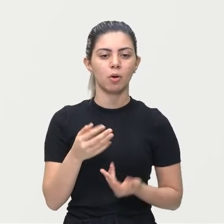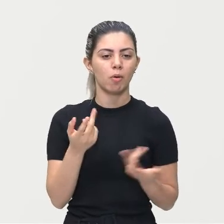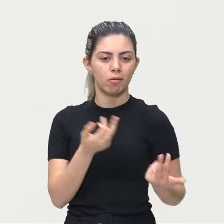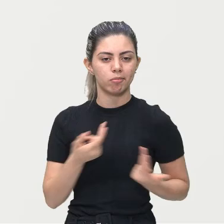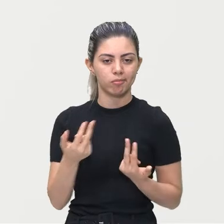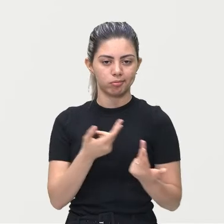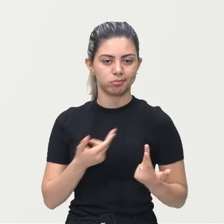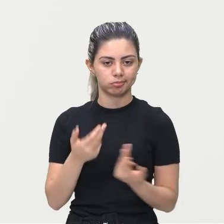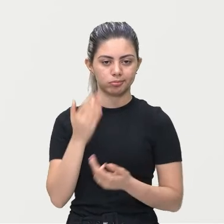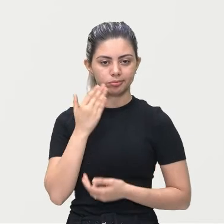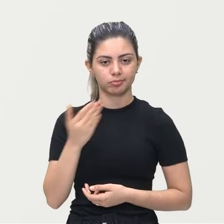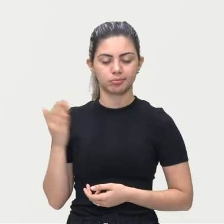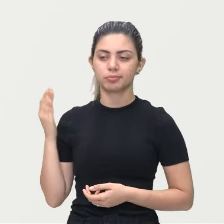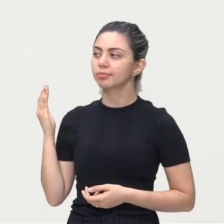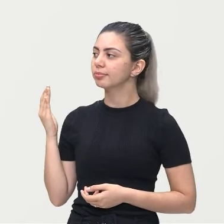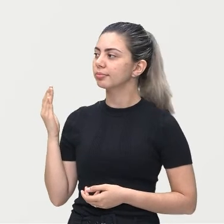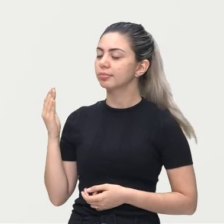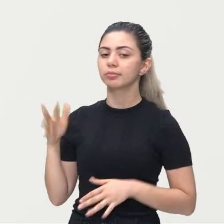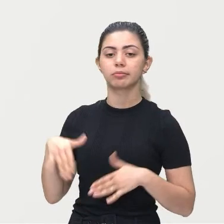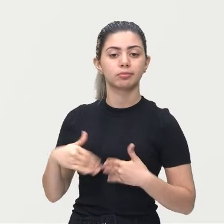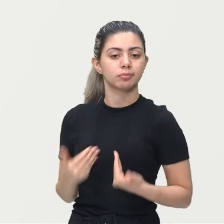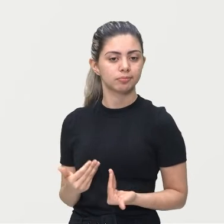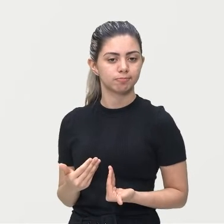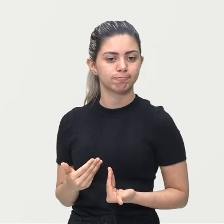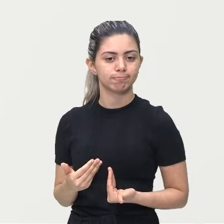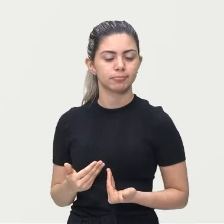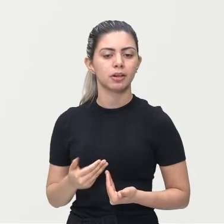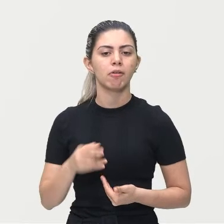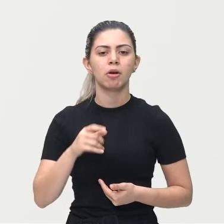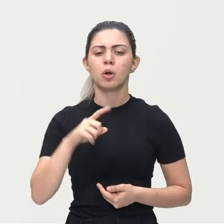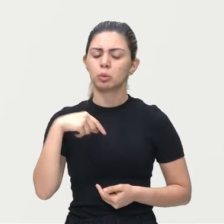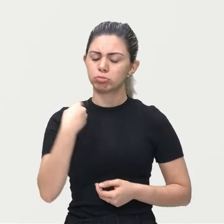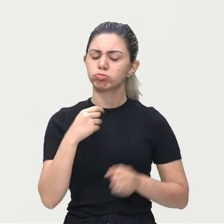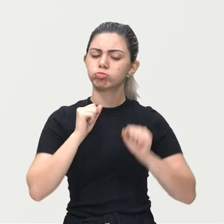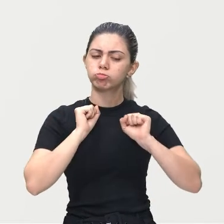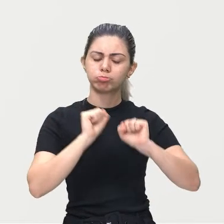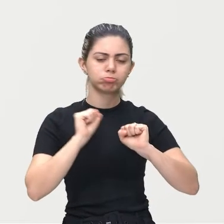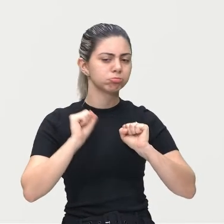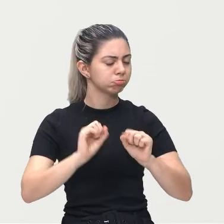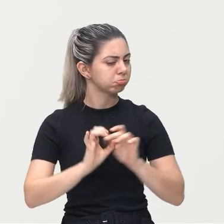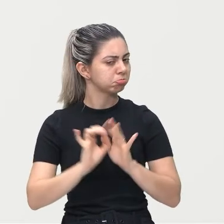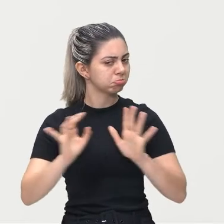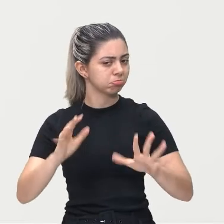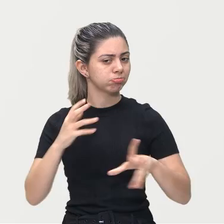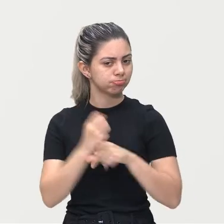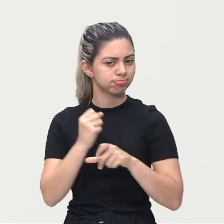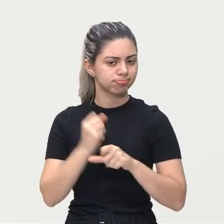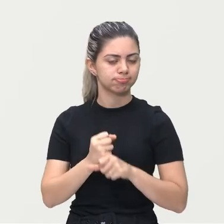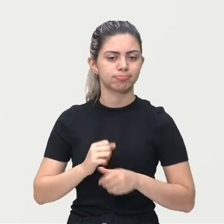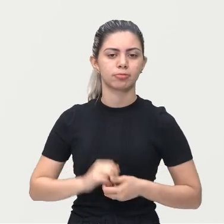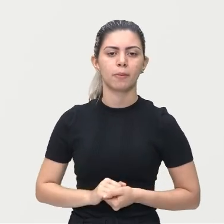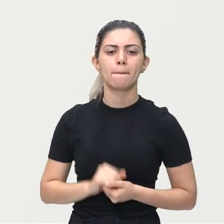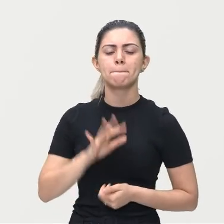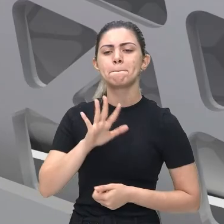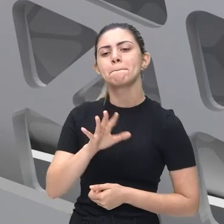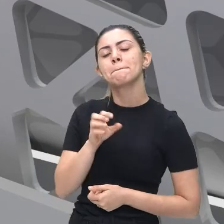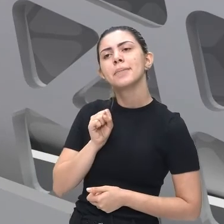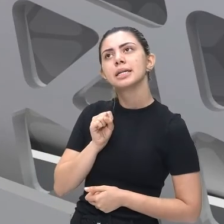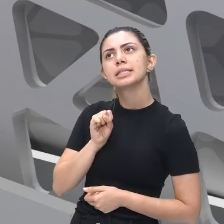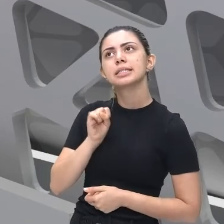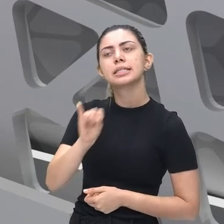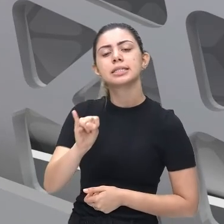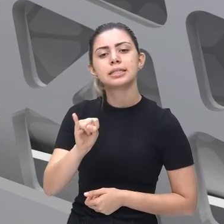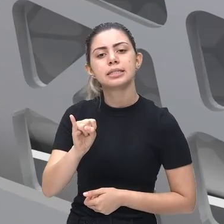só, beleza? Então, isso você pode executar. Agora, e se nós